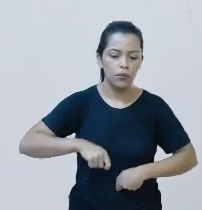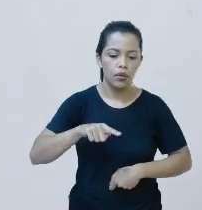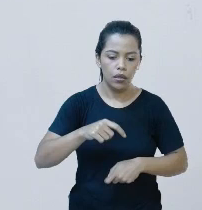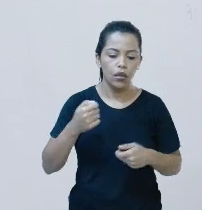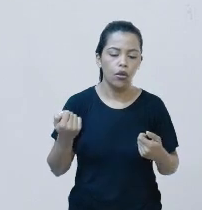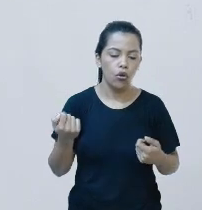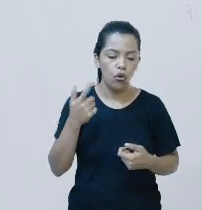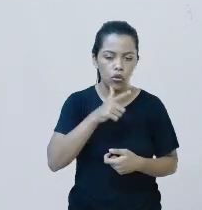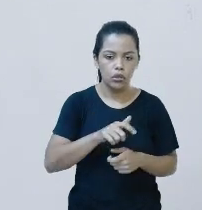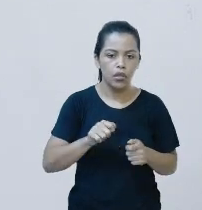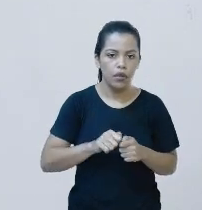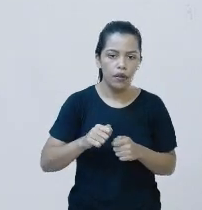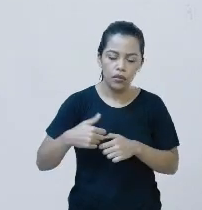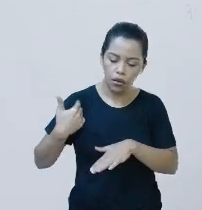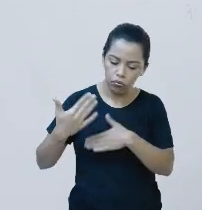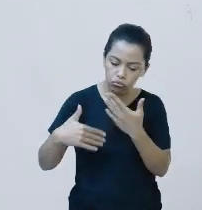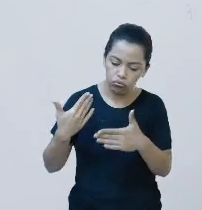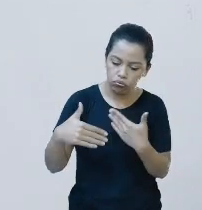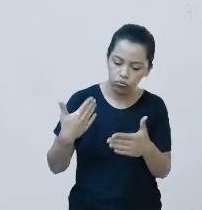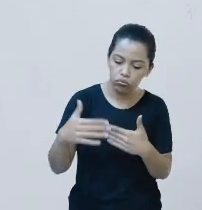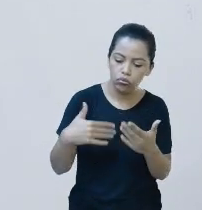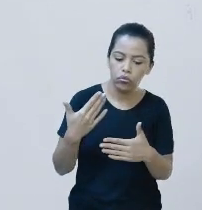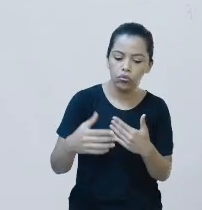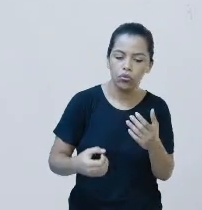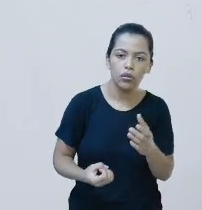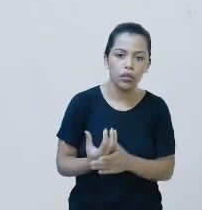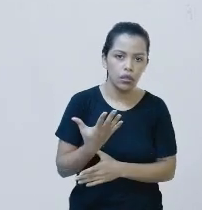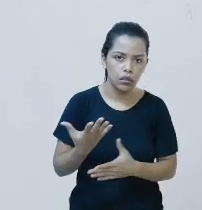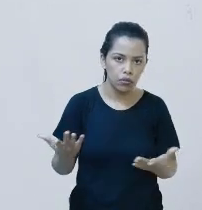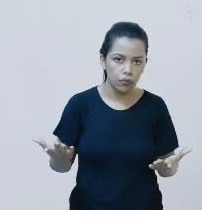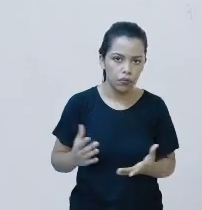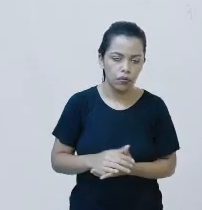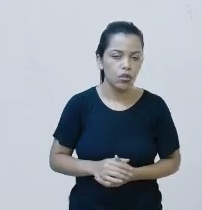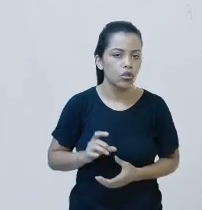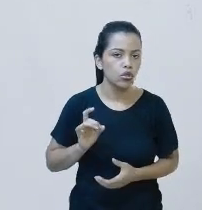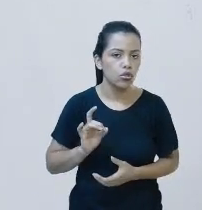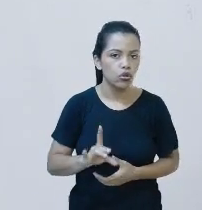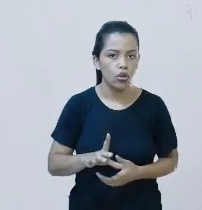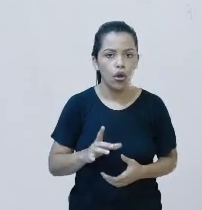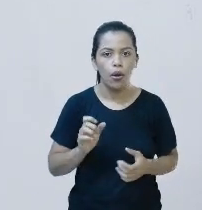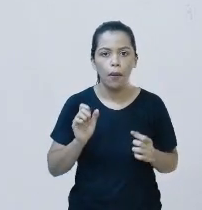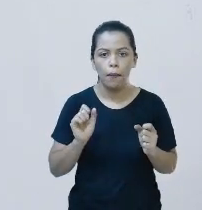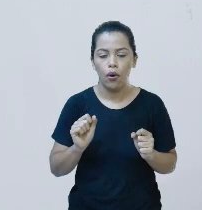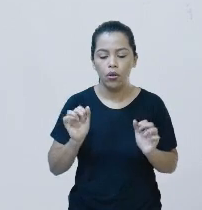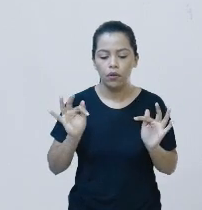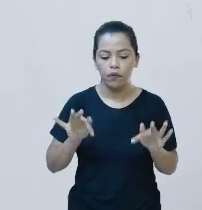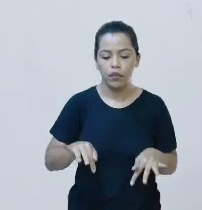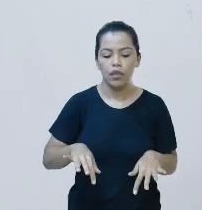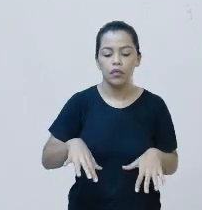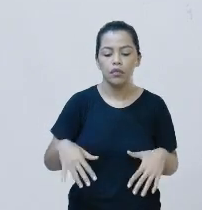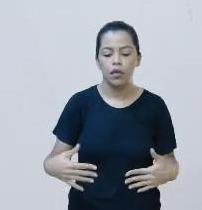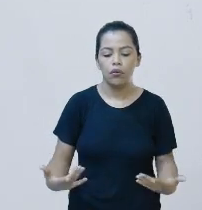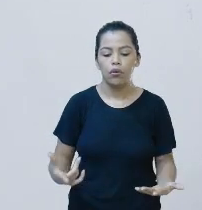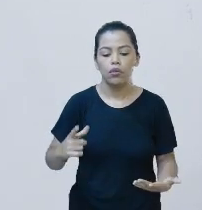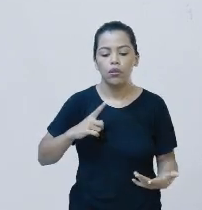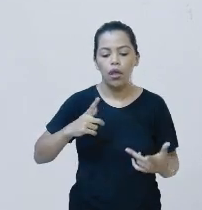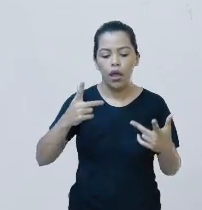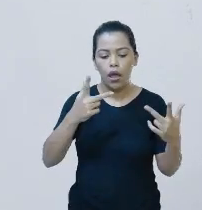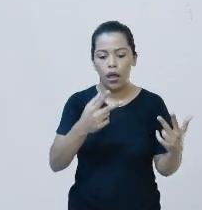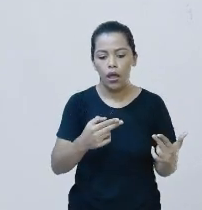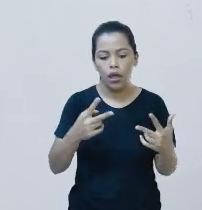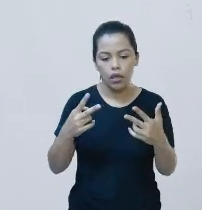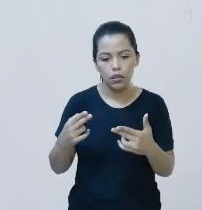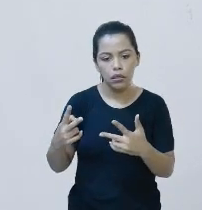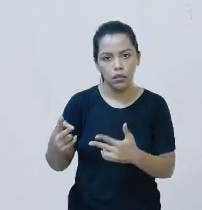construído ao longo do processo de sua produção e somente seja finalizado com a edição.